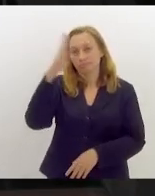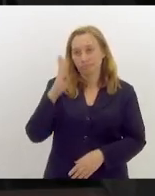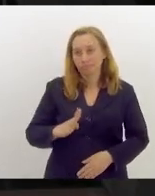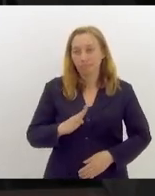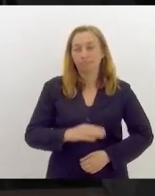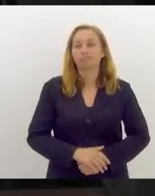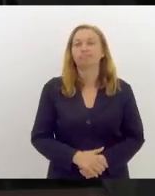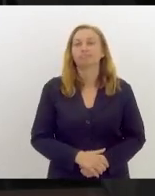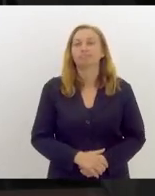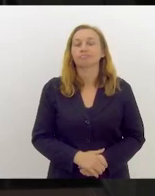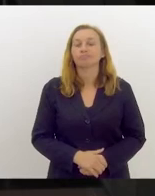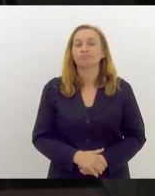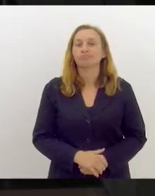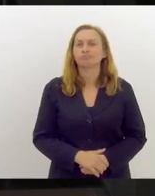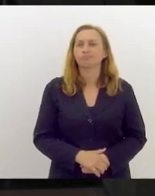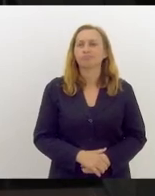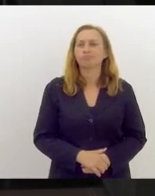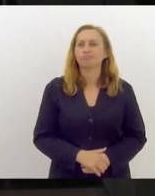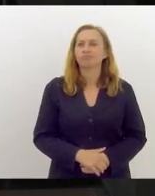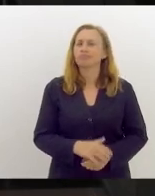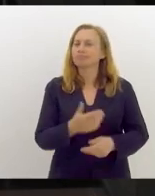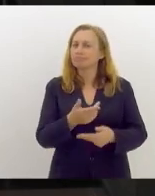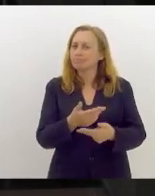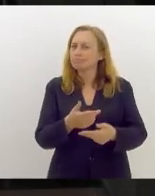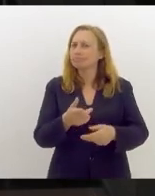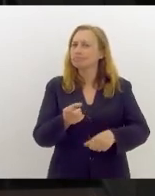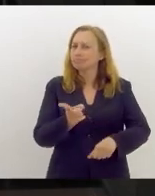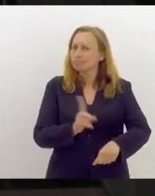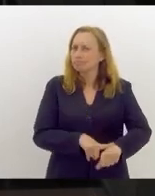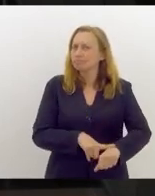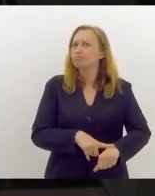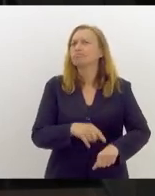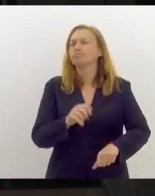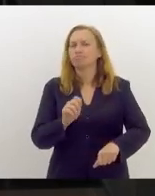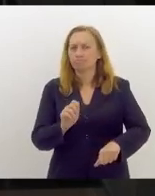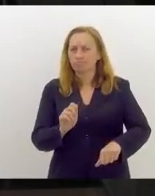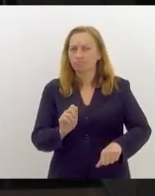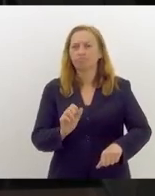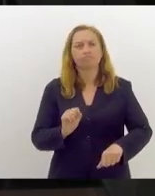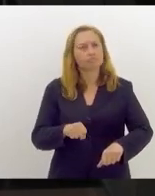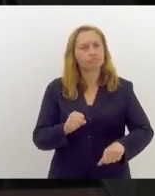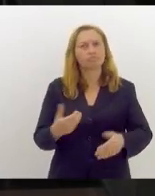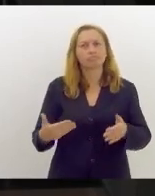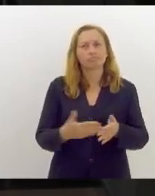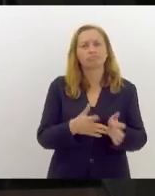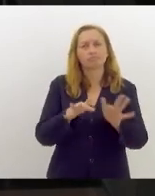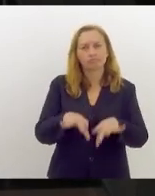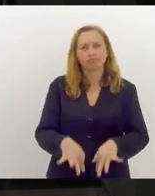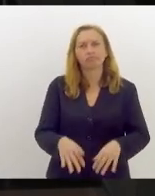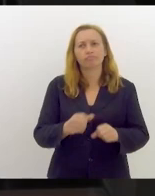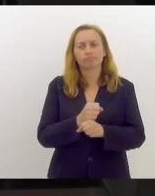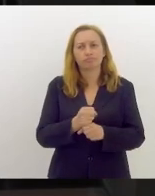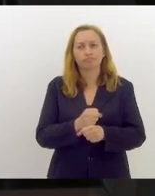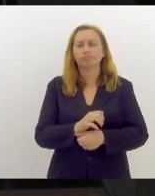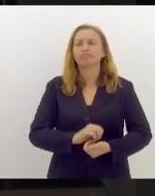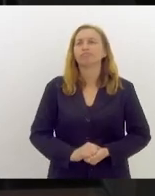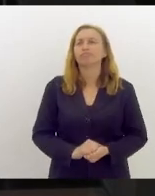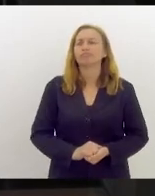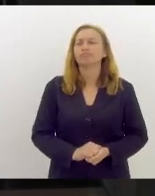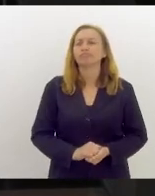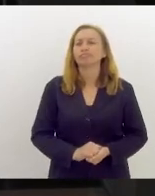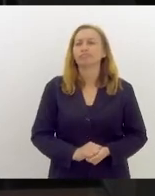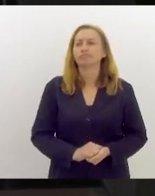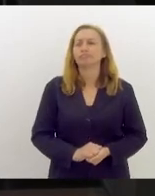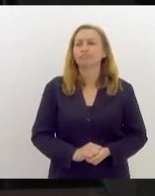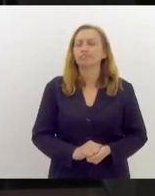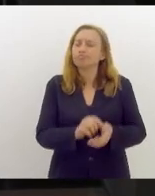vai ter muito tempo aqui até o final do ano para que